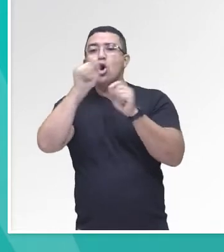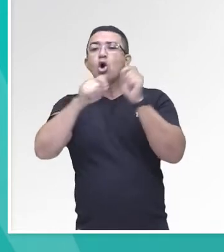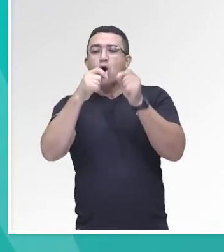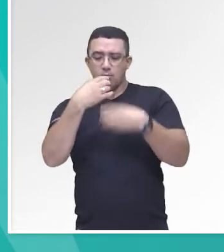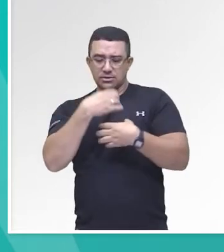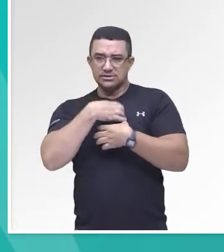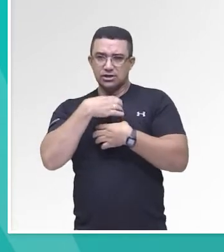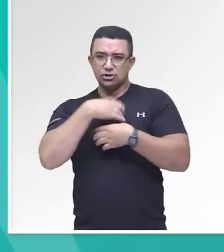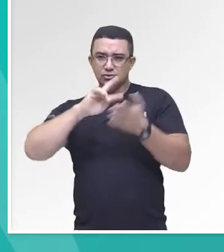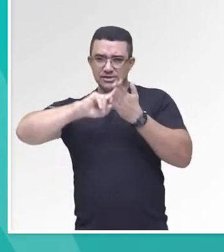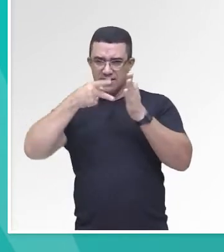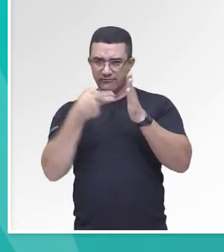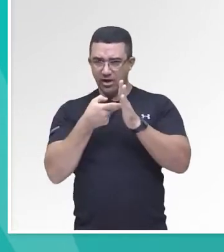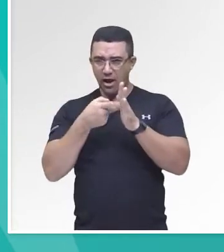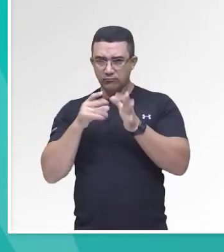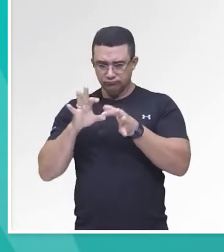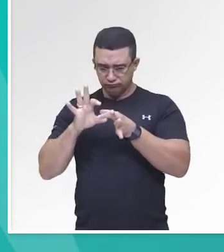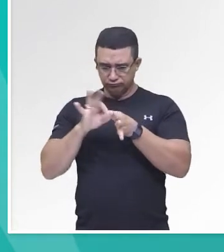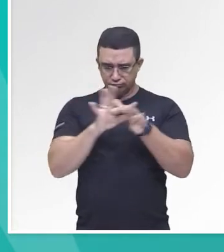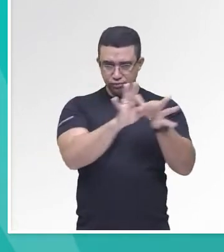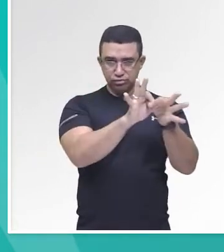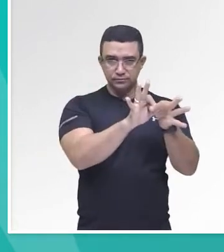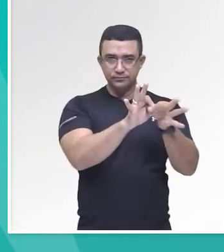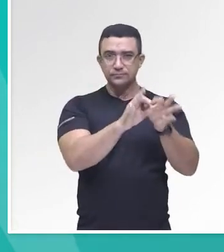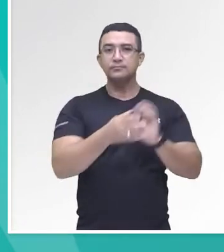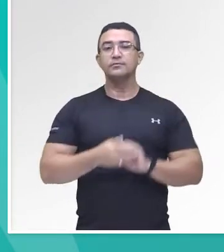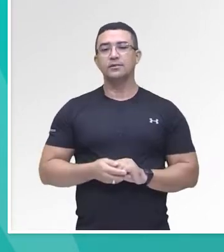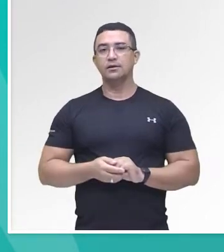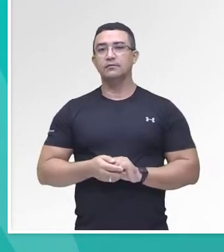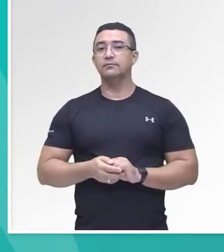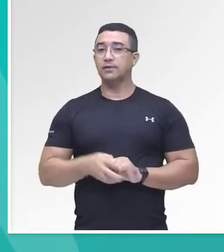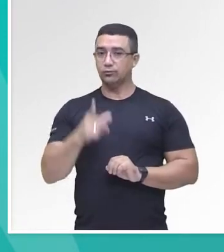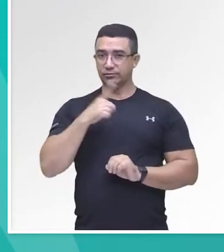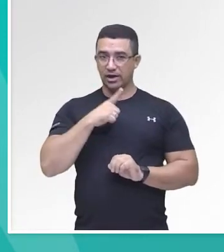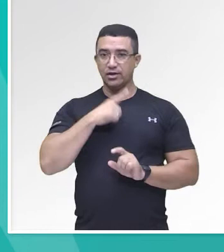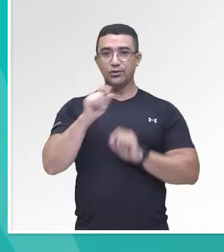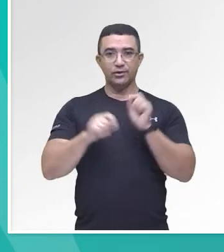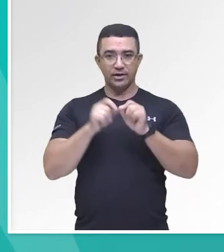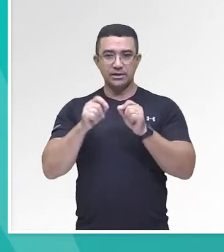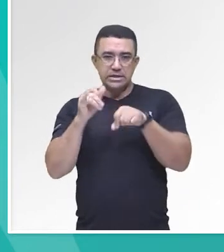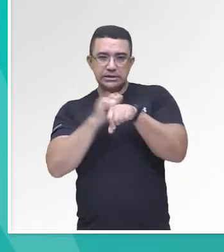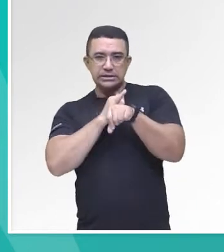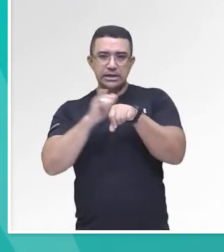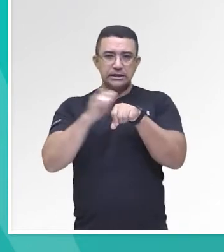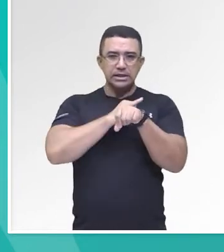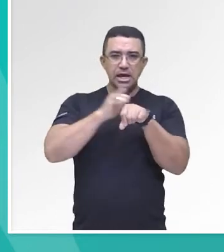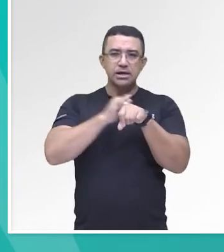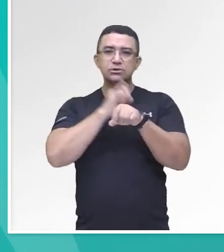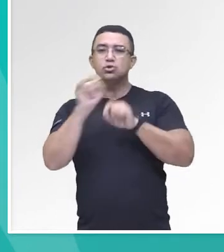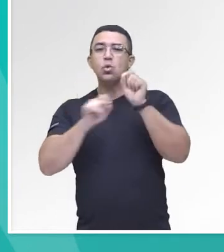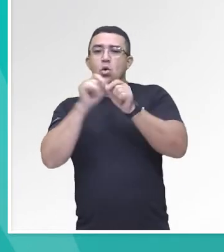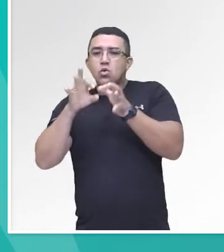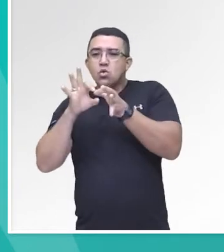coesão está justamente presente nos mecanismos de